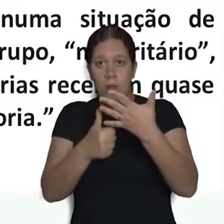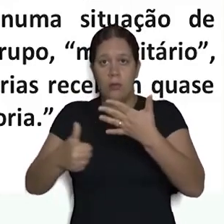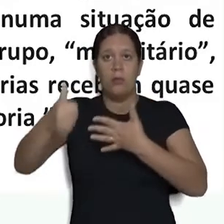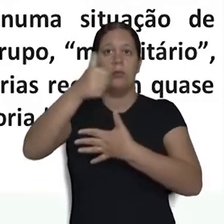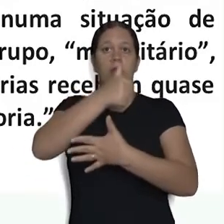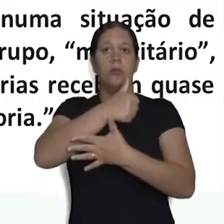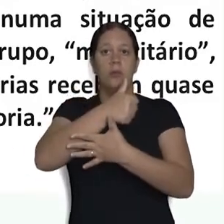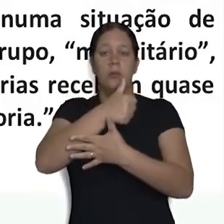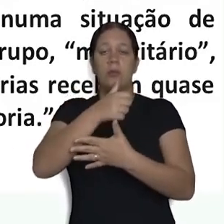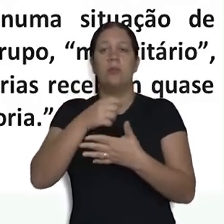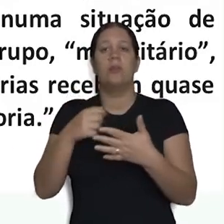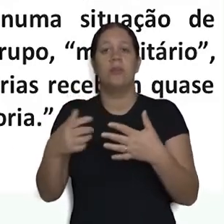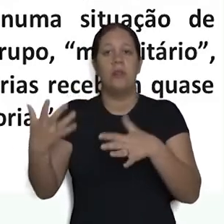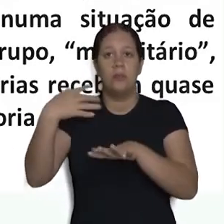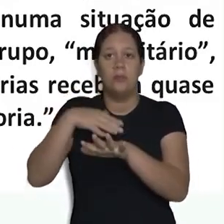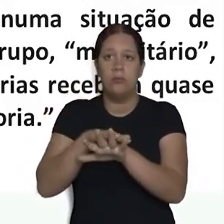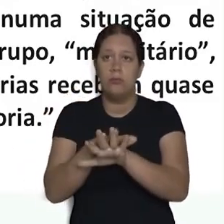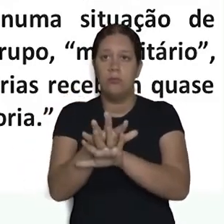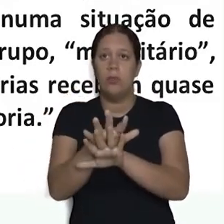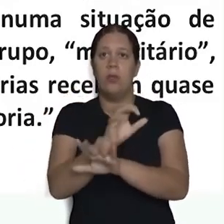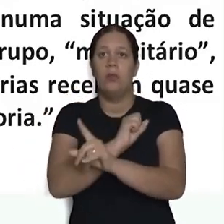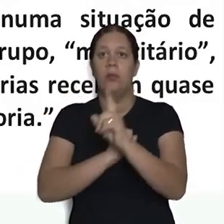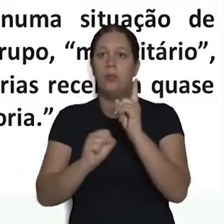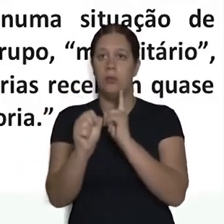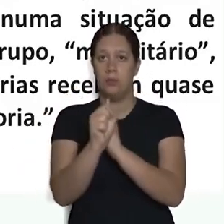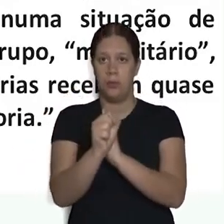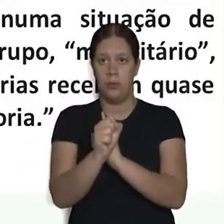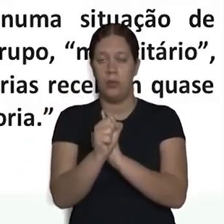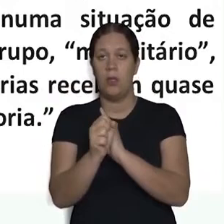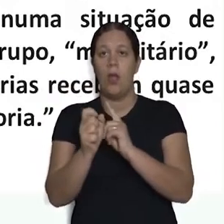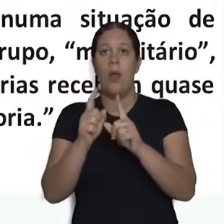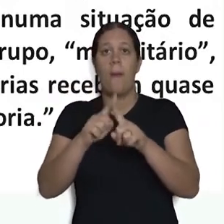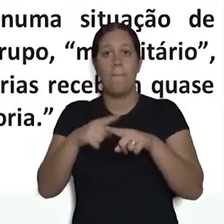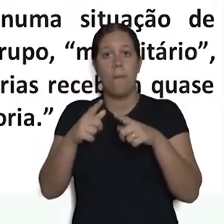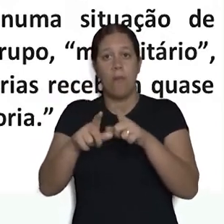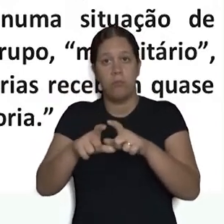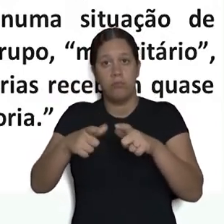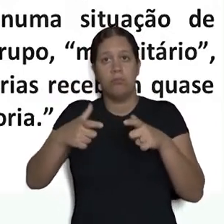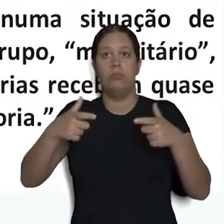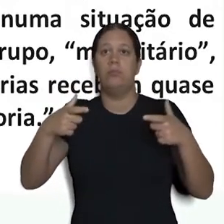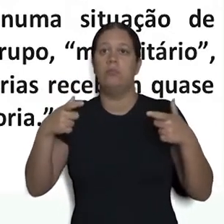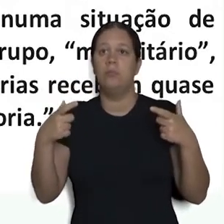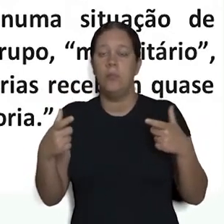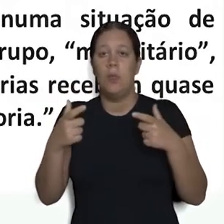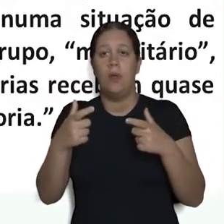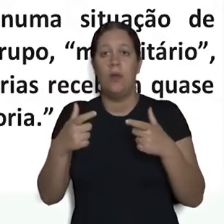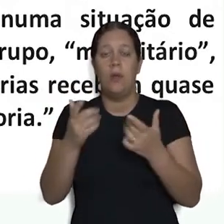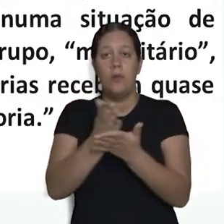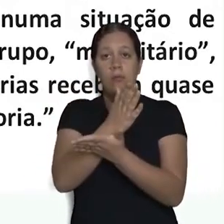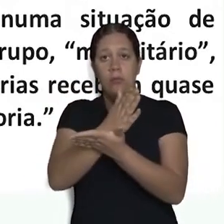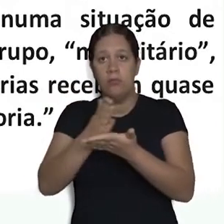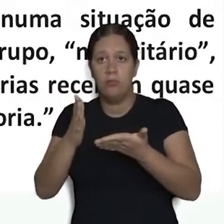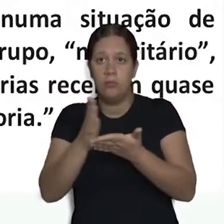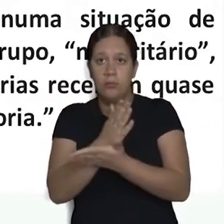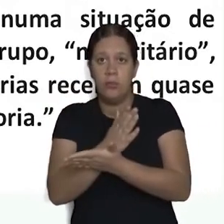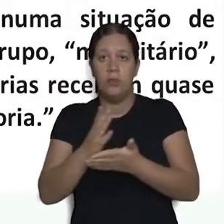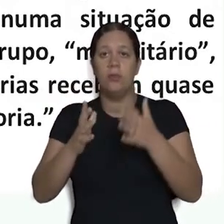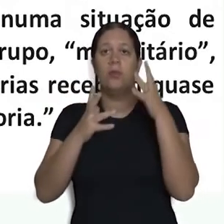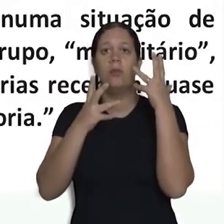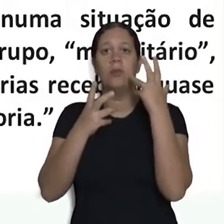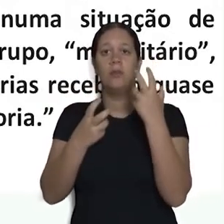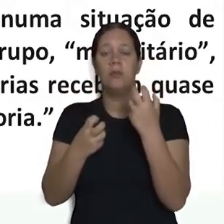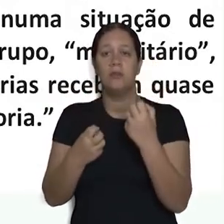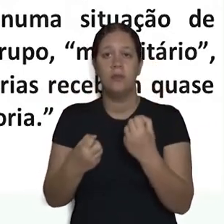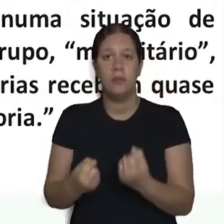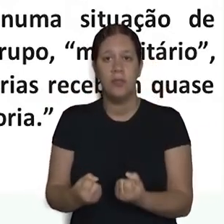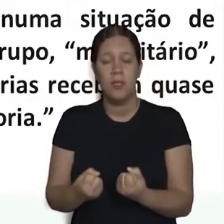ambos integrando uma sociedade mais ampla, e a maioria recebe quase sempre um tratamento